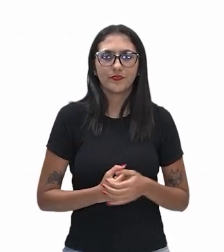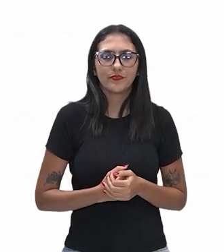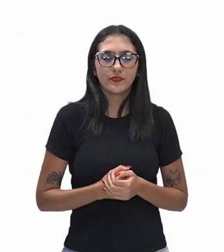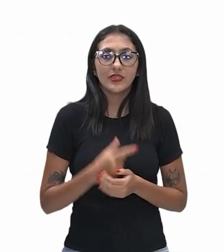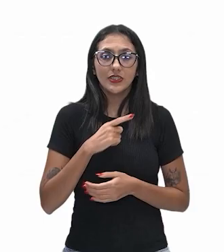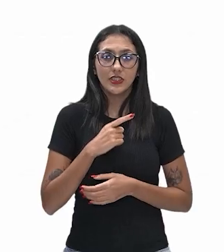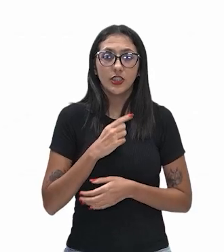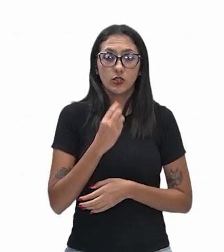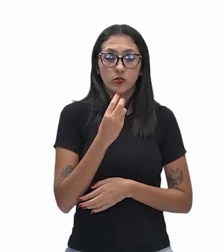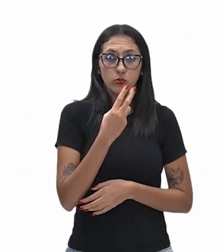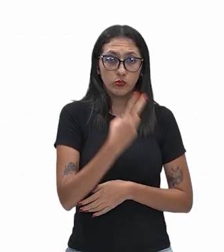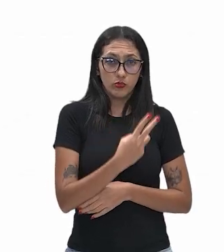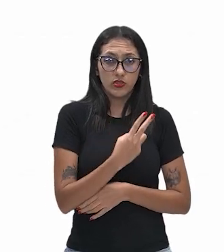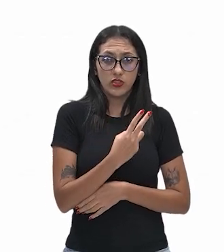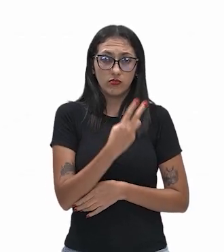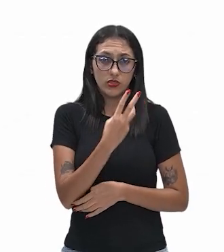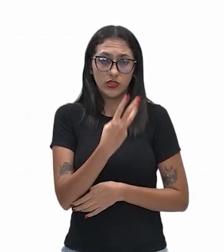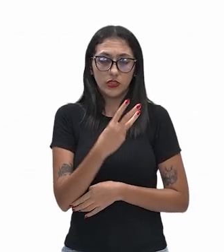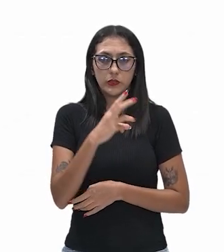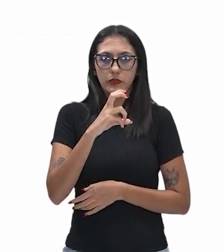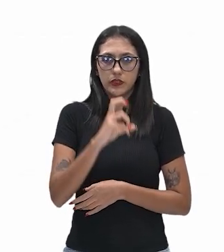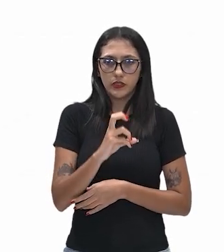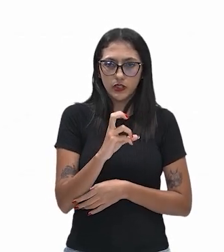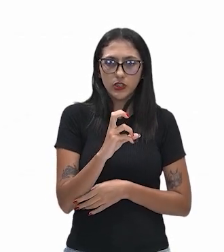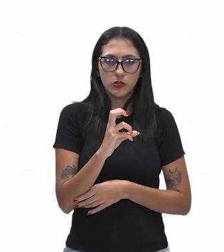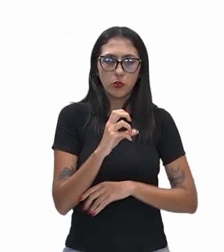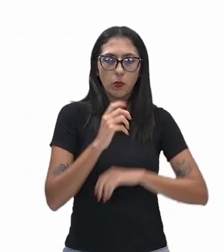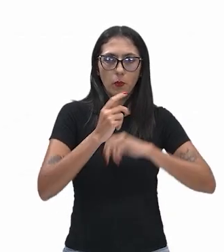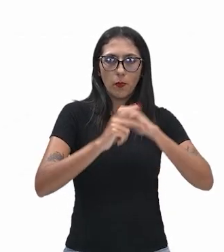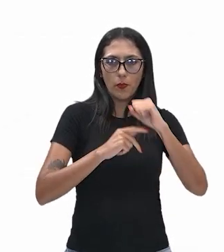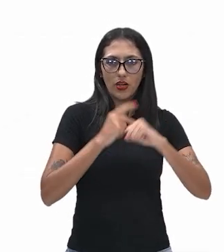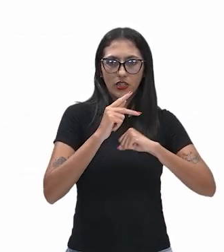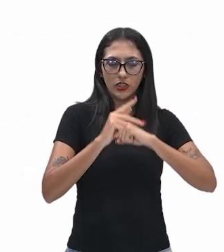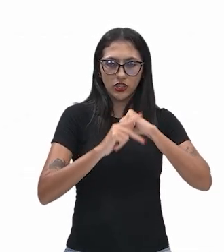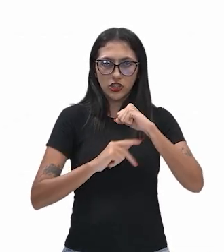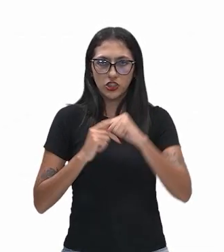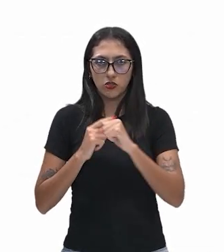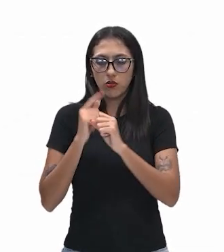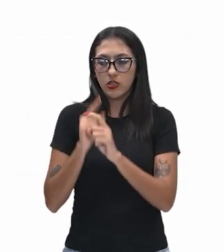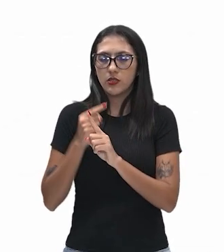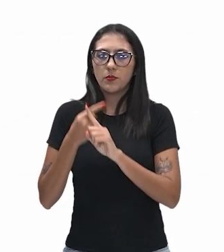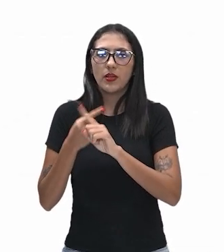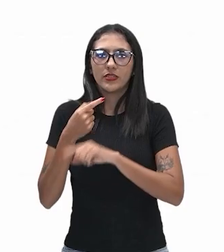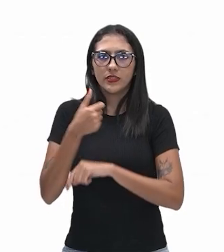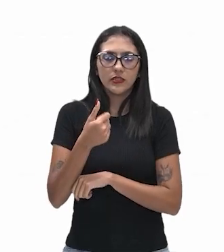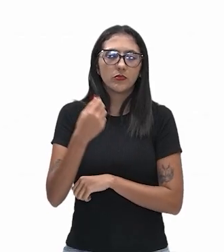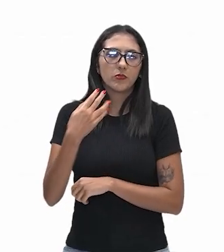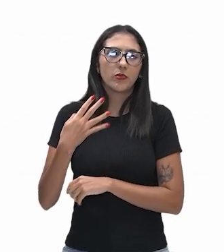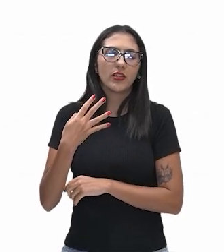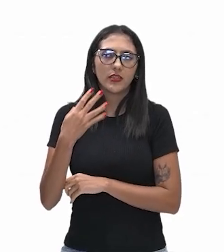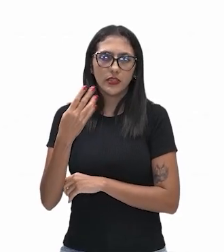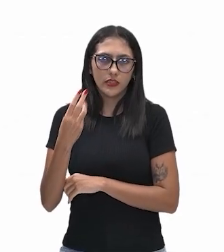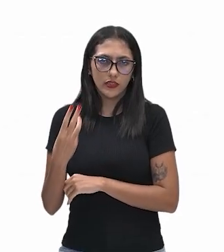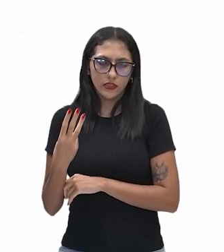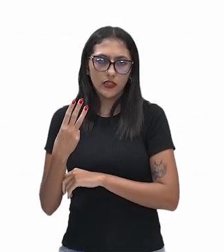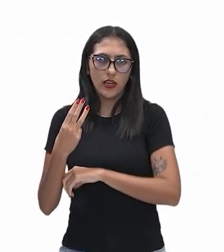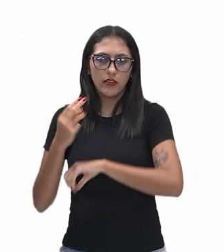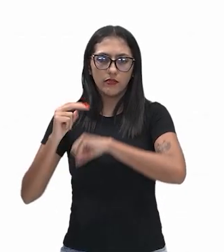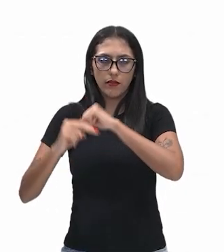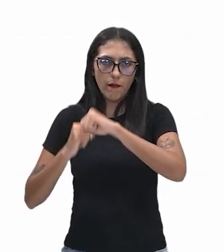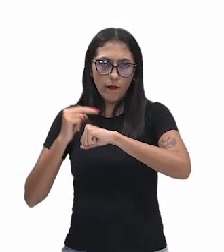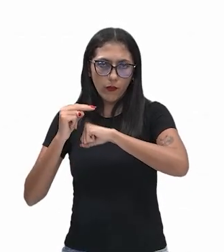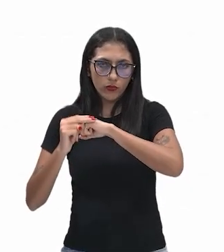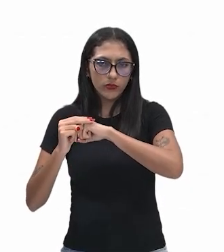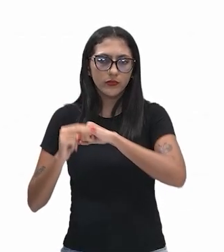235 partículas, 92 prótons e 143 nêutrons, tá, pessoal? Esse urânio aí, ele